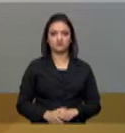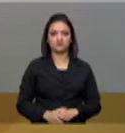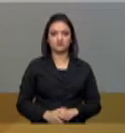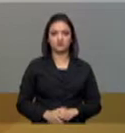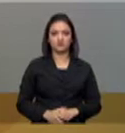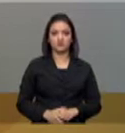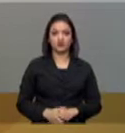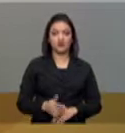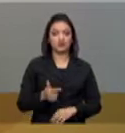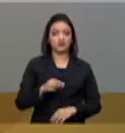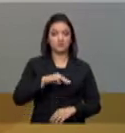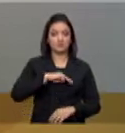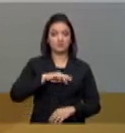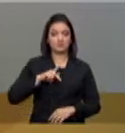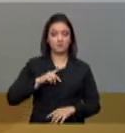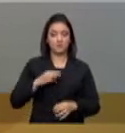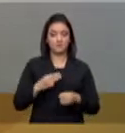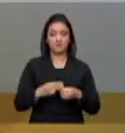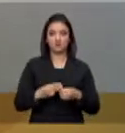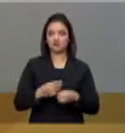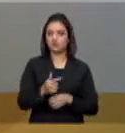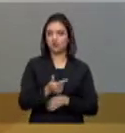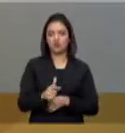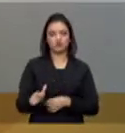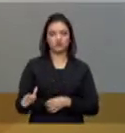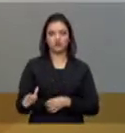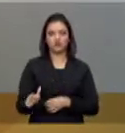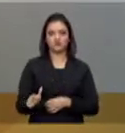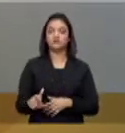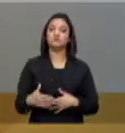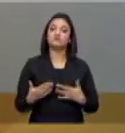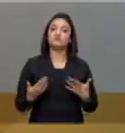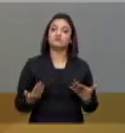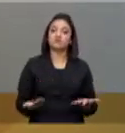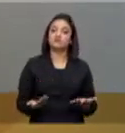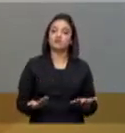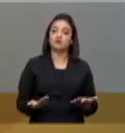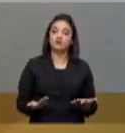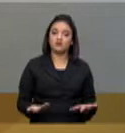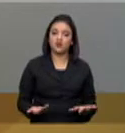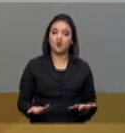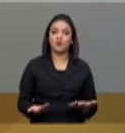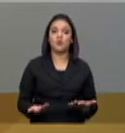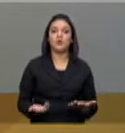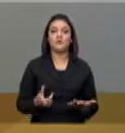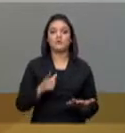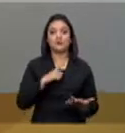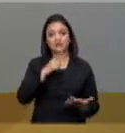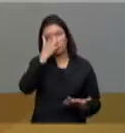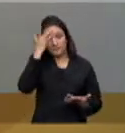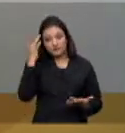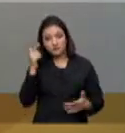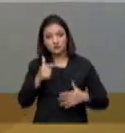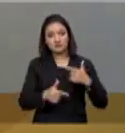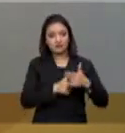Ministério Público Municipal, portanto, não haveria como, para compor os quadros diretivos funcionários,